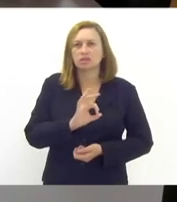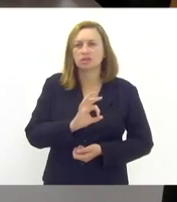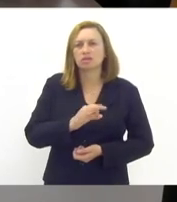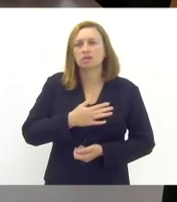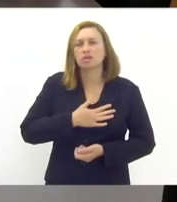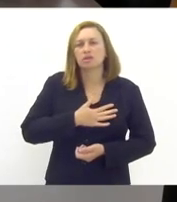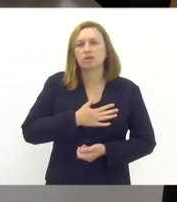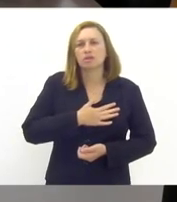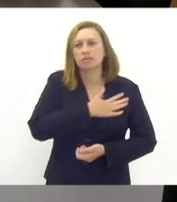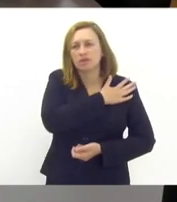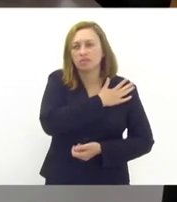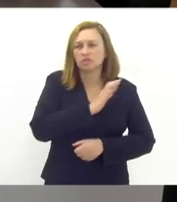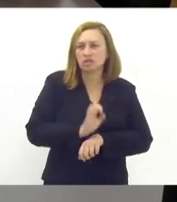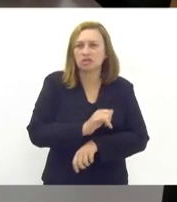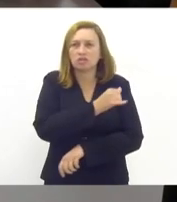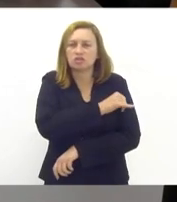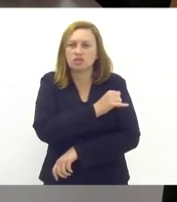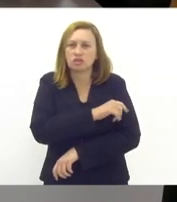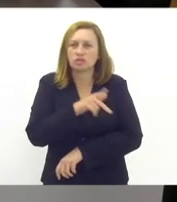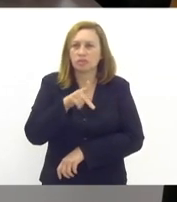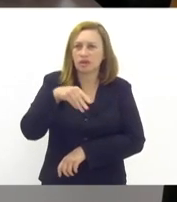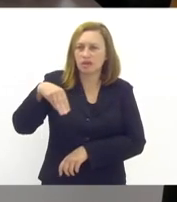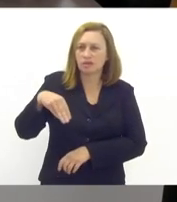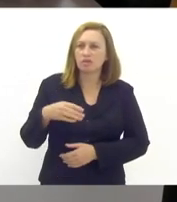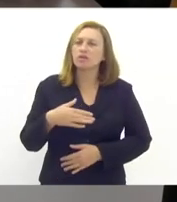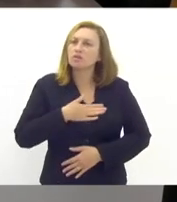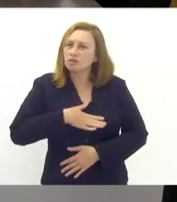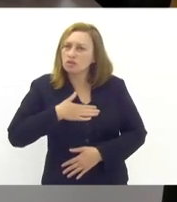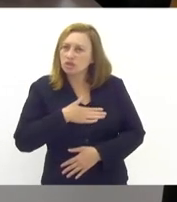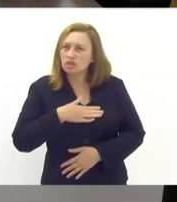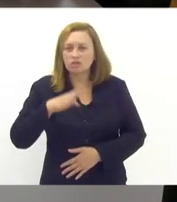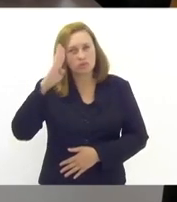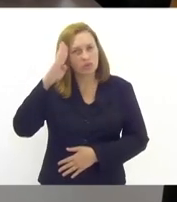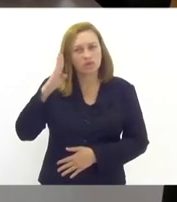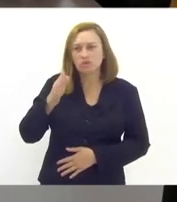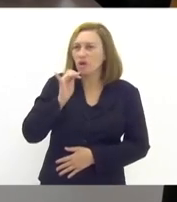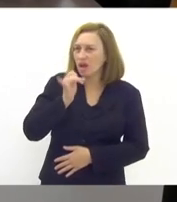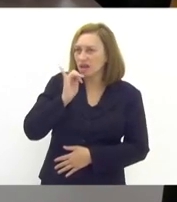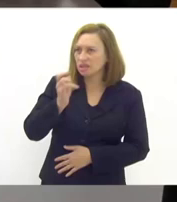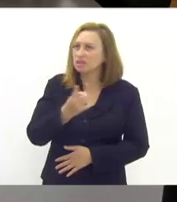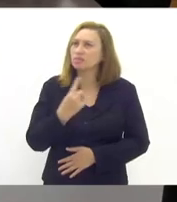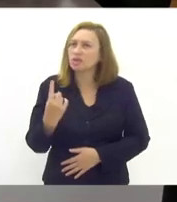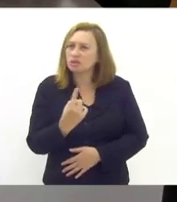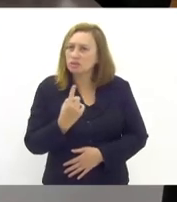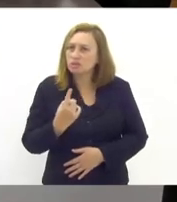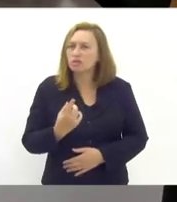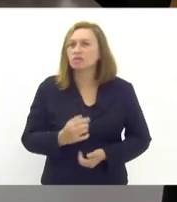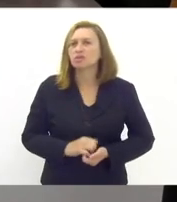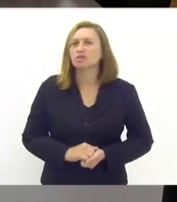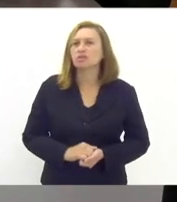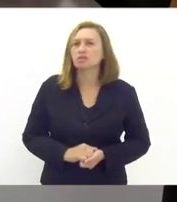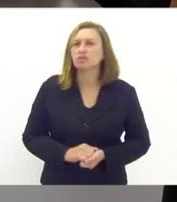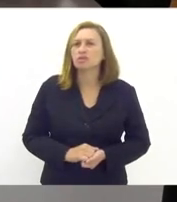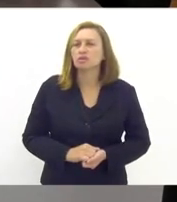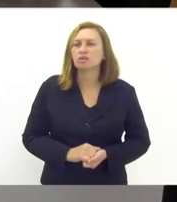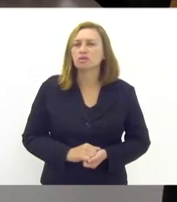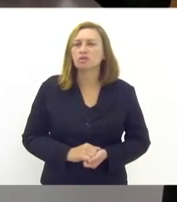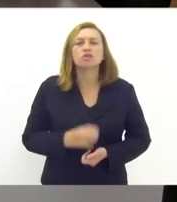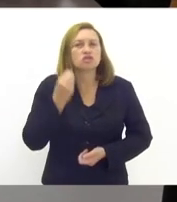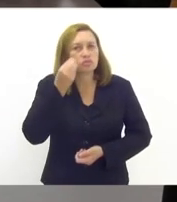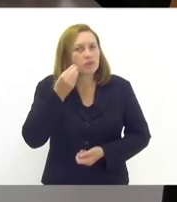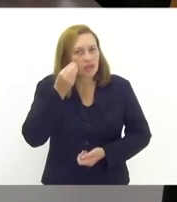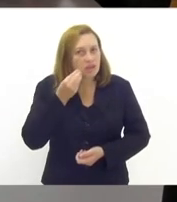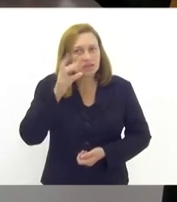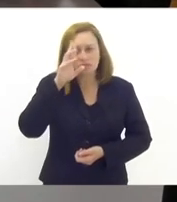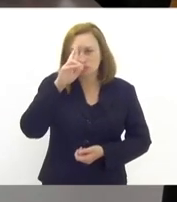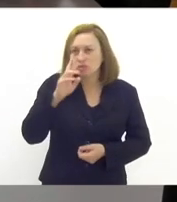Rio de Janeiro. Gostaria, soldado Douglas, que o senhor relatasse para nós a situação que o senhor viveu